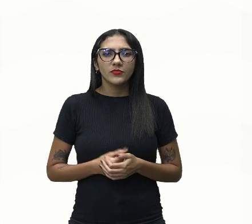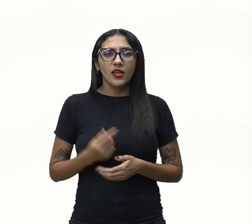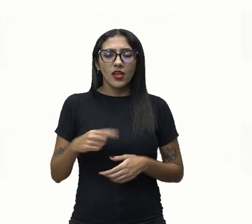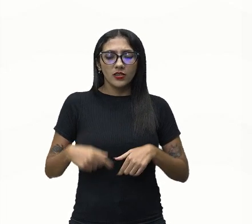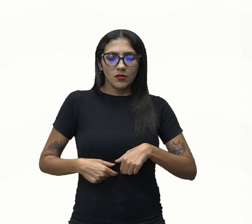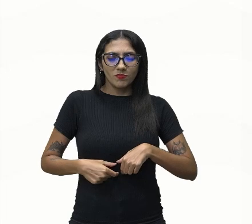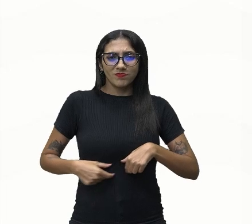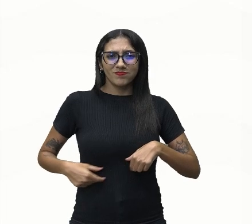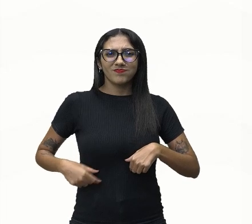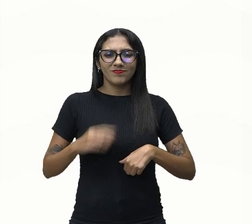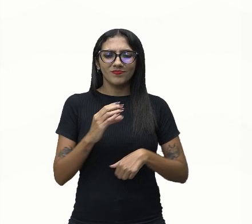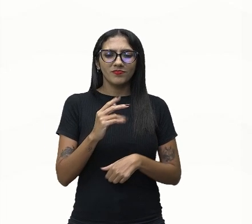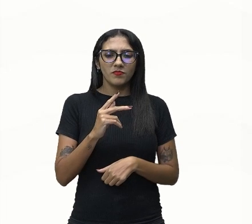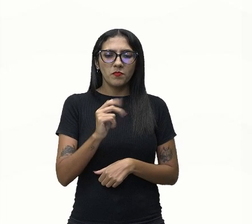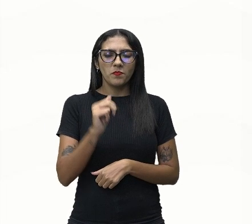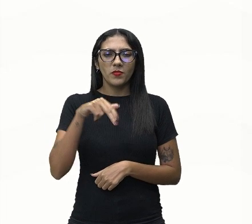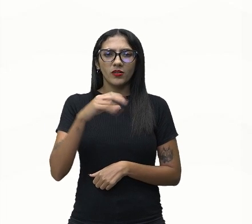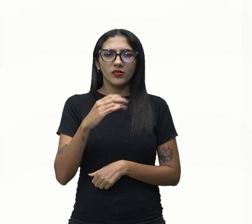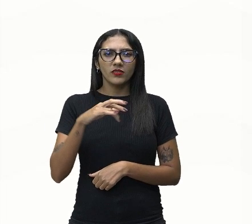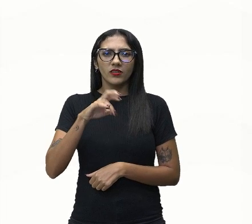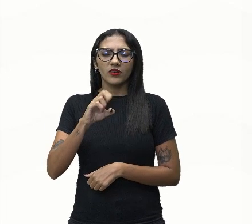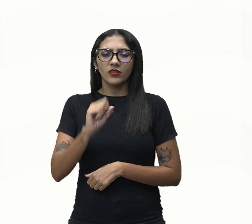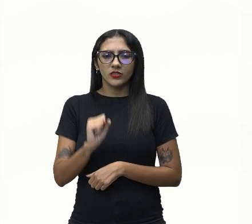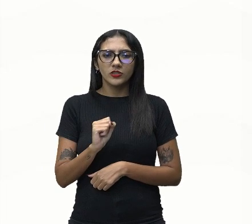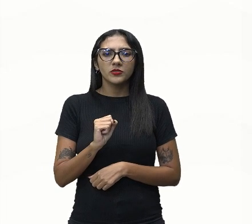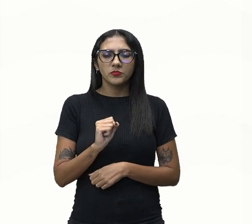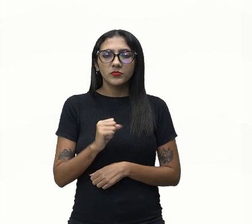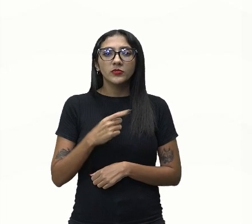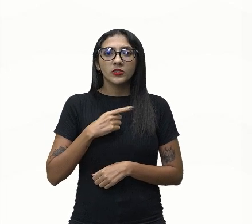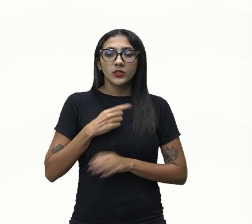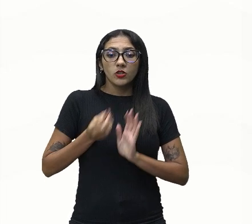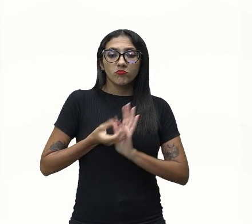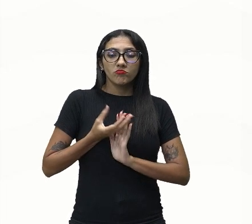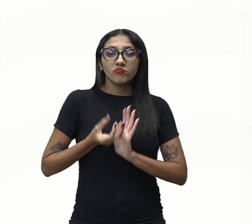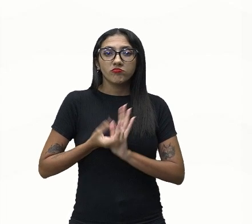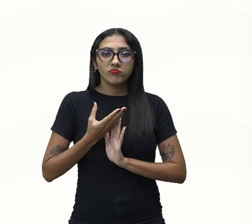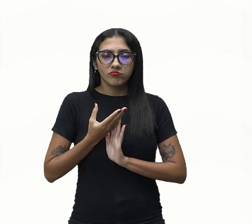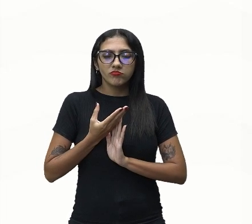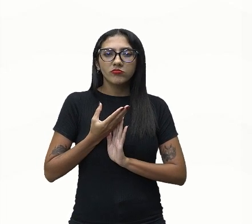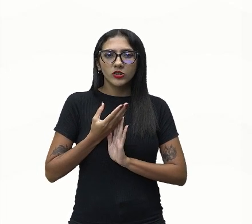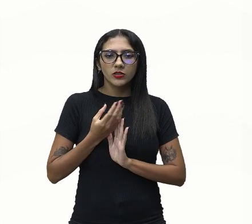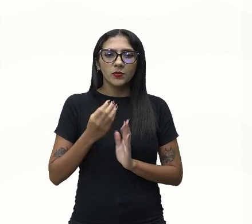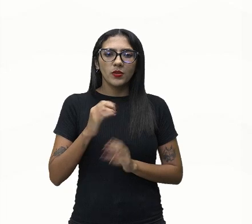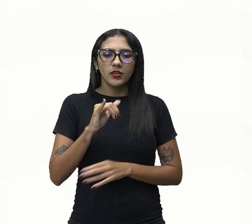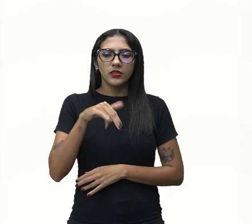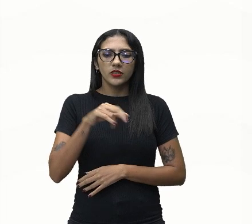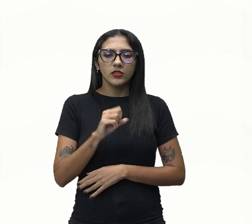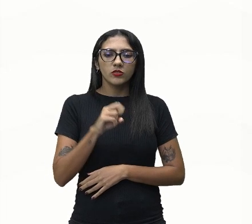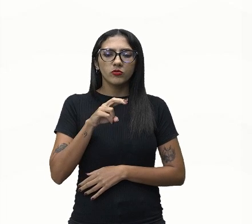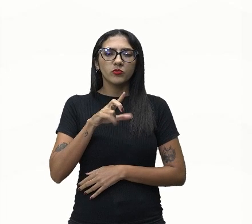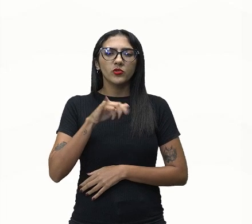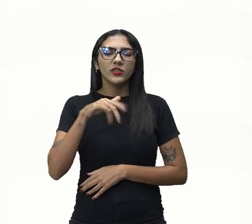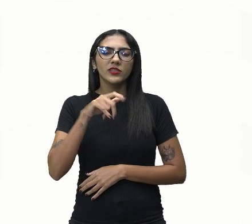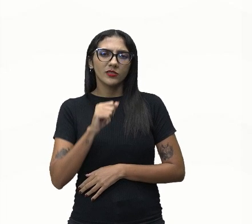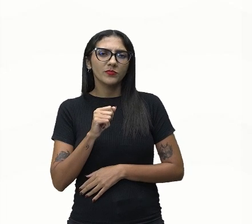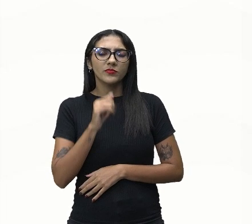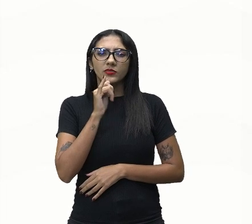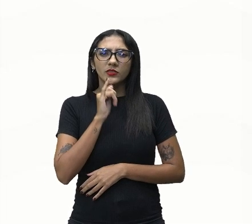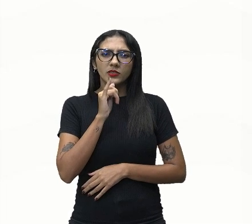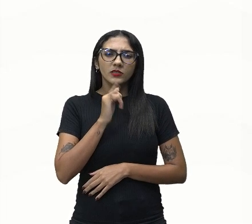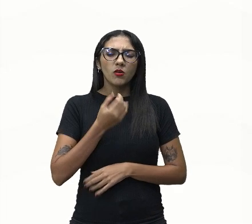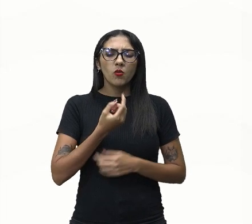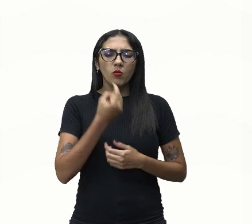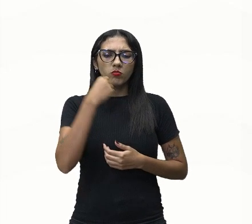o pâncreas, o hormônio insulina, ele vai agir naquele alimento. Quando a gente está ali digerindo os alimentos, a gente vai quebrando